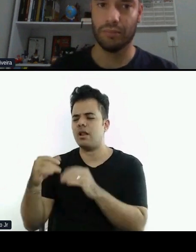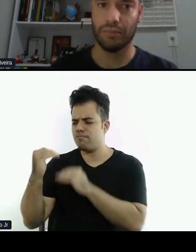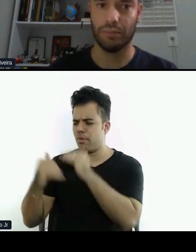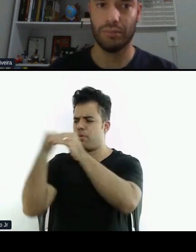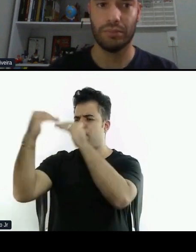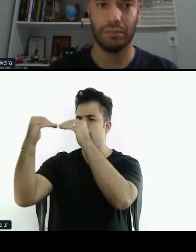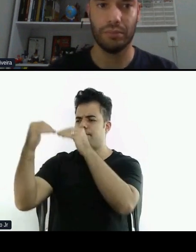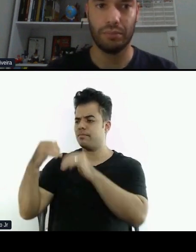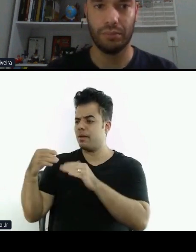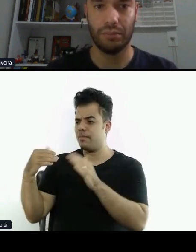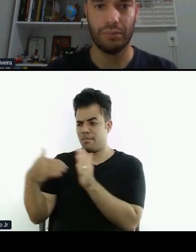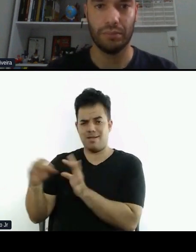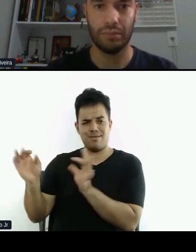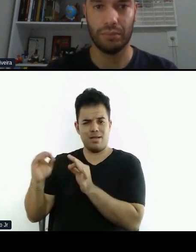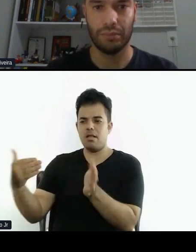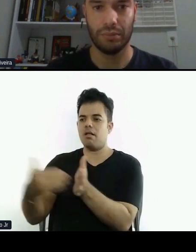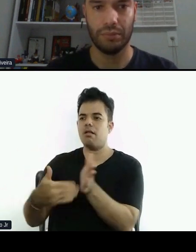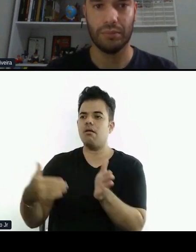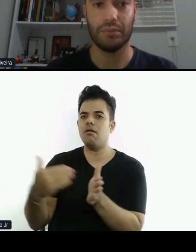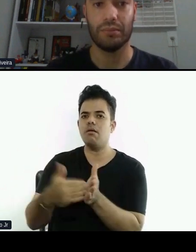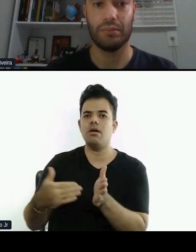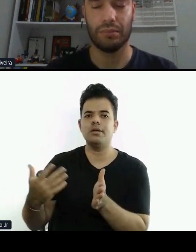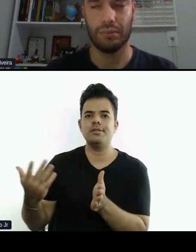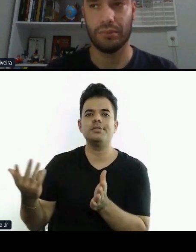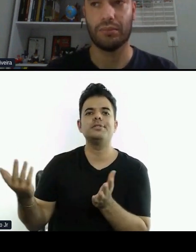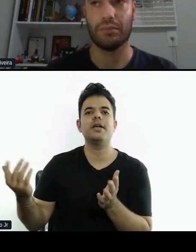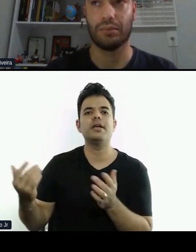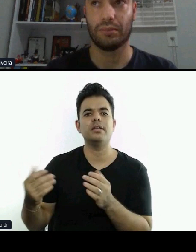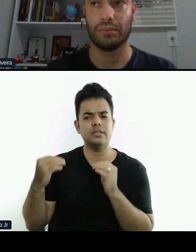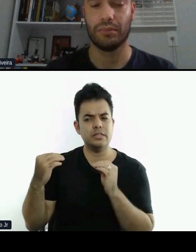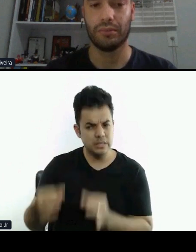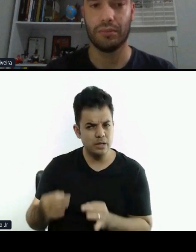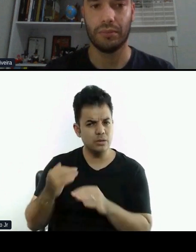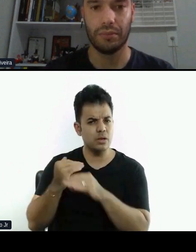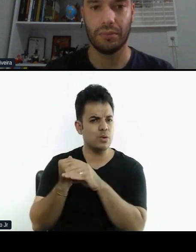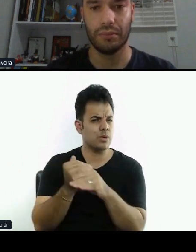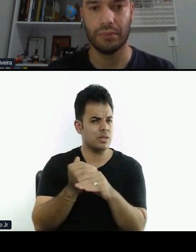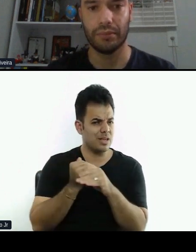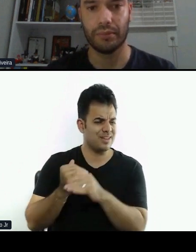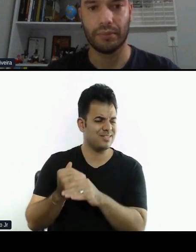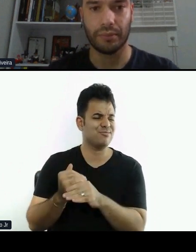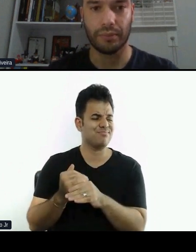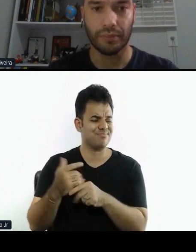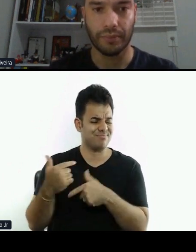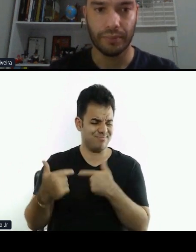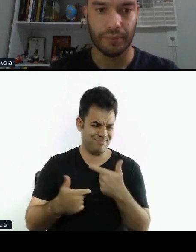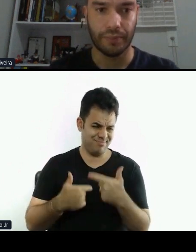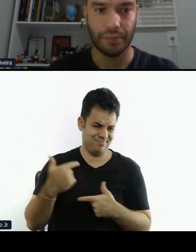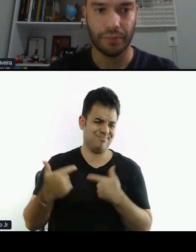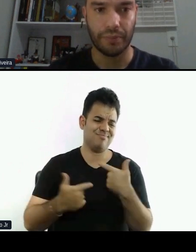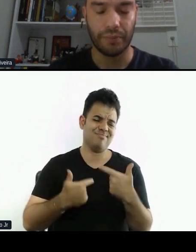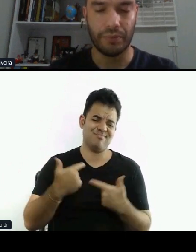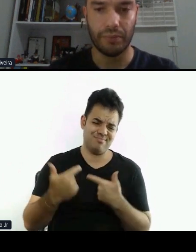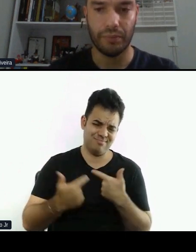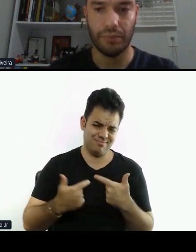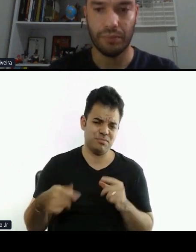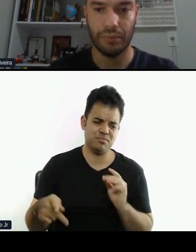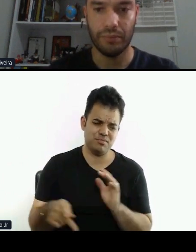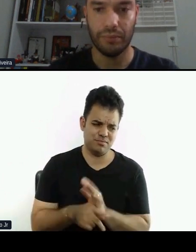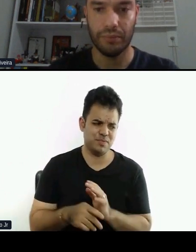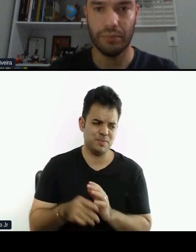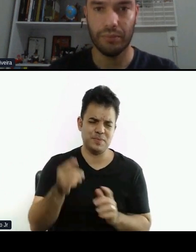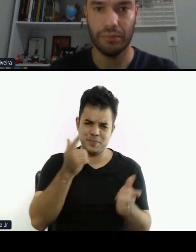seja ali utilizando o leitor de tela, não conseguir fazer um trabalho de fato que seria de ponta a ponta para ele